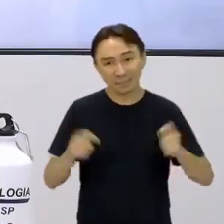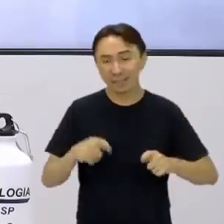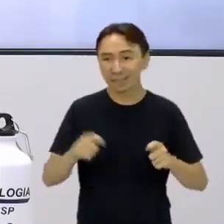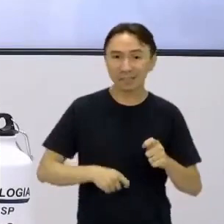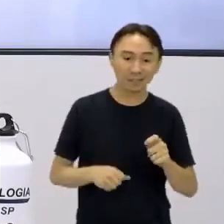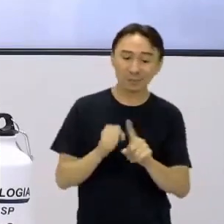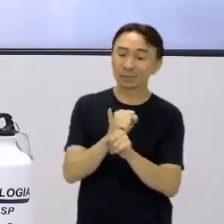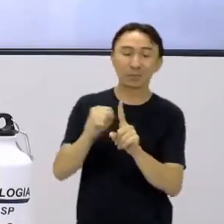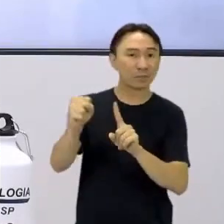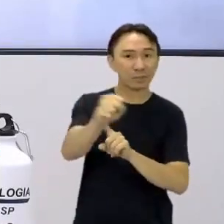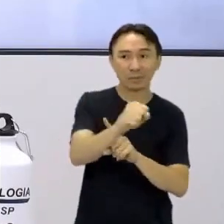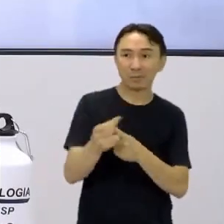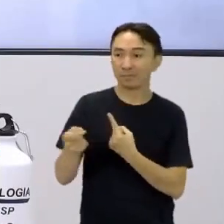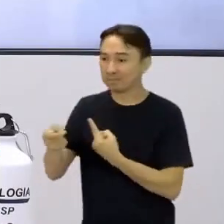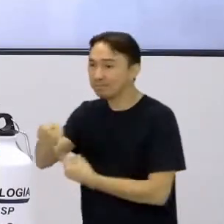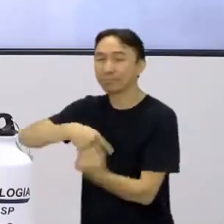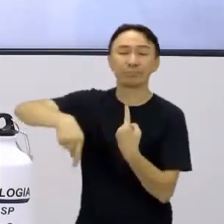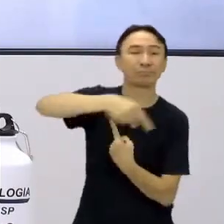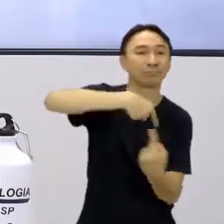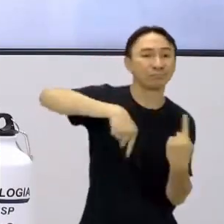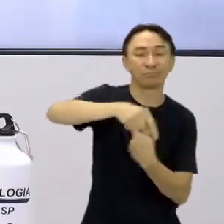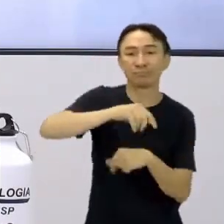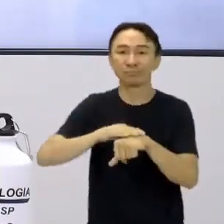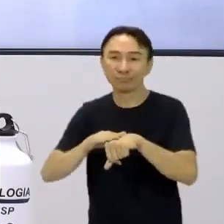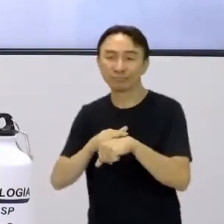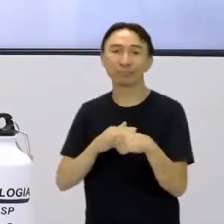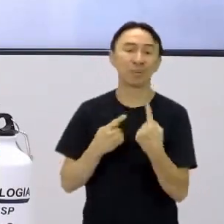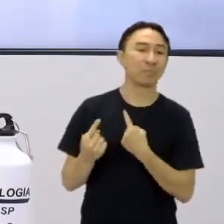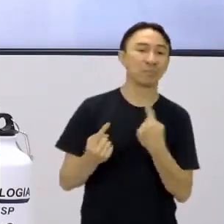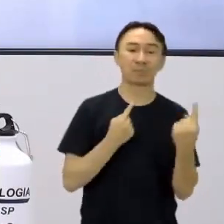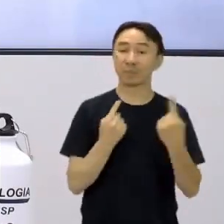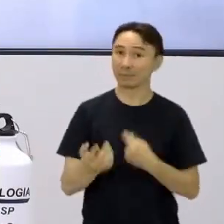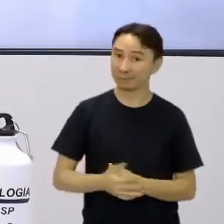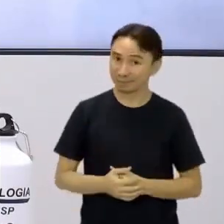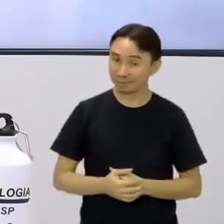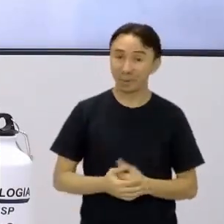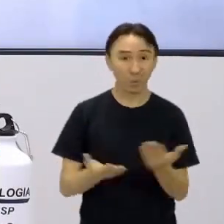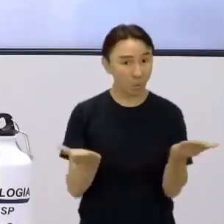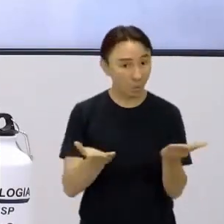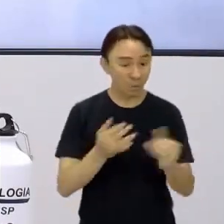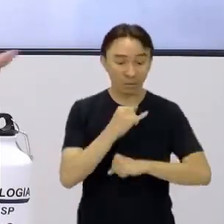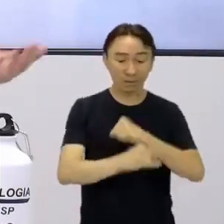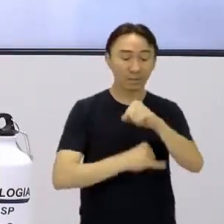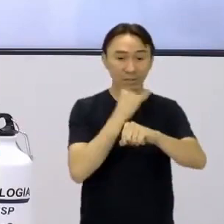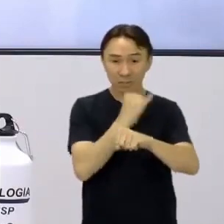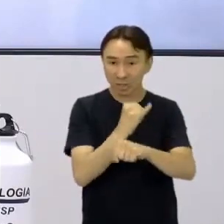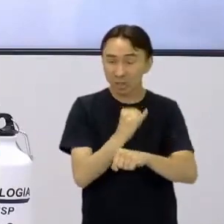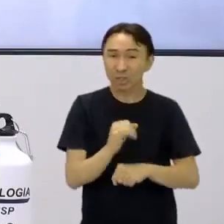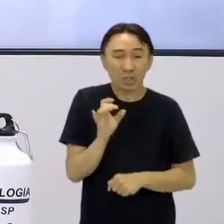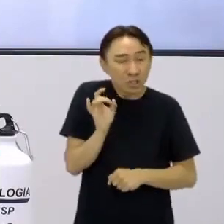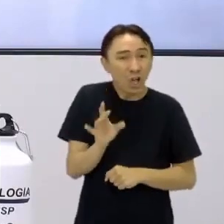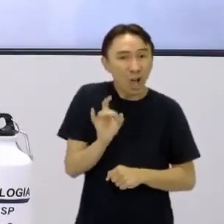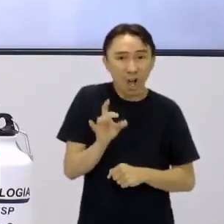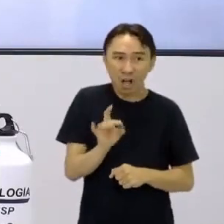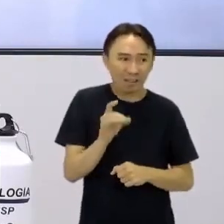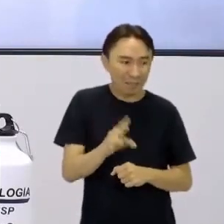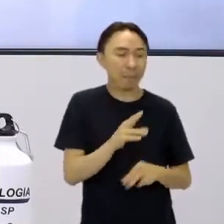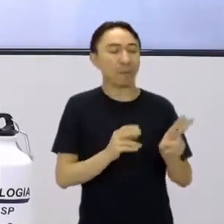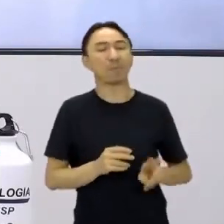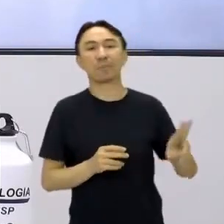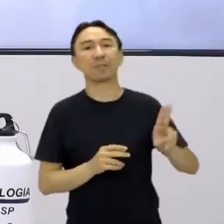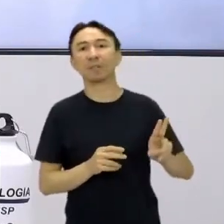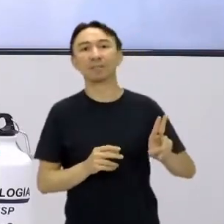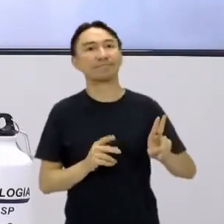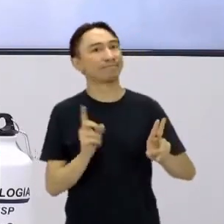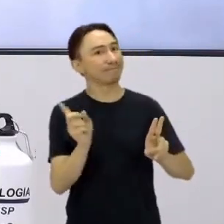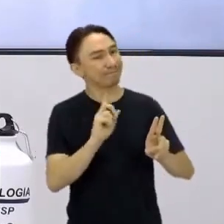que pensar que a internet hoje ela não é só uma ferramenta, mas ela também tem ali como se fosse uma microsociedade. E aí, a